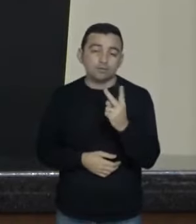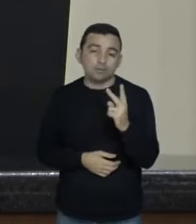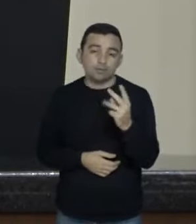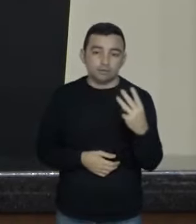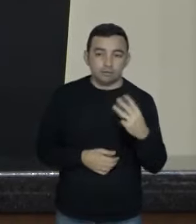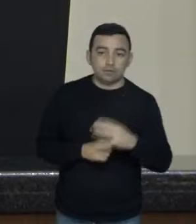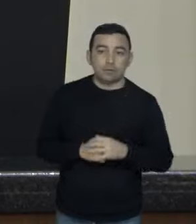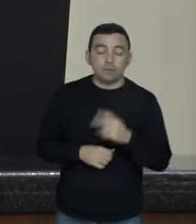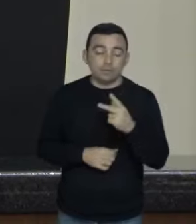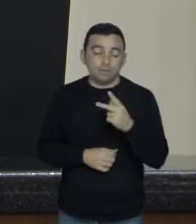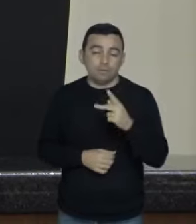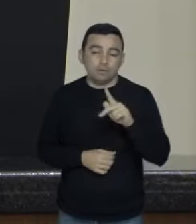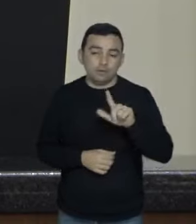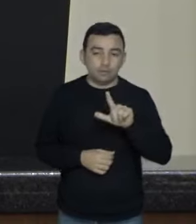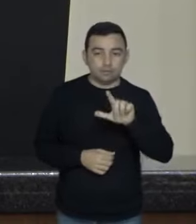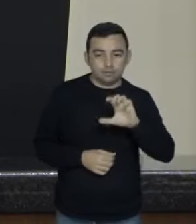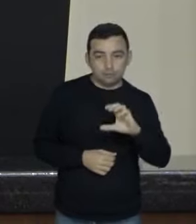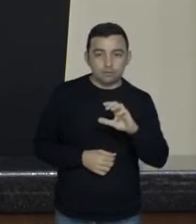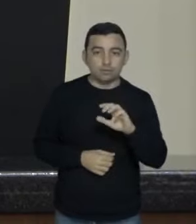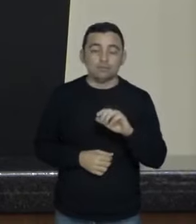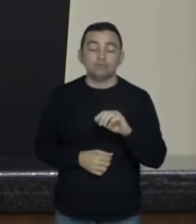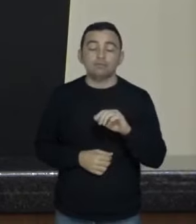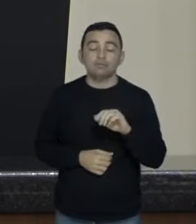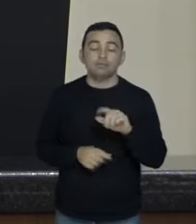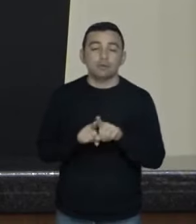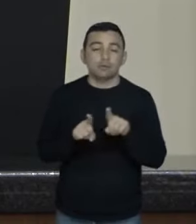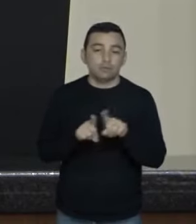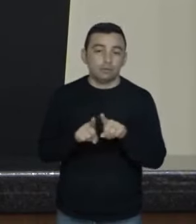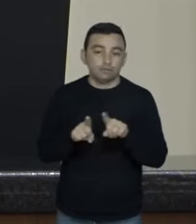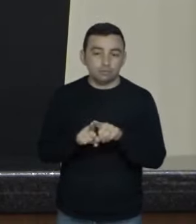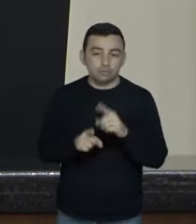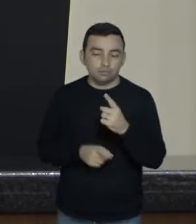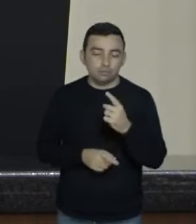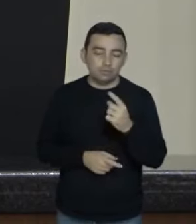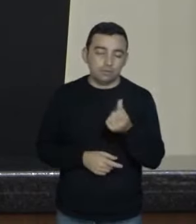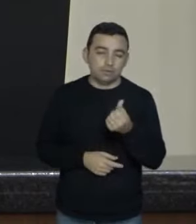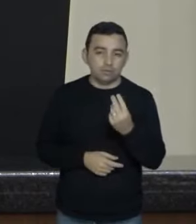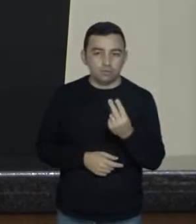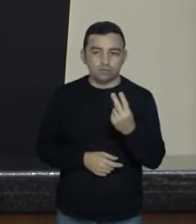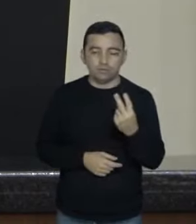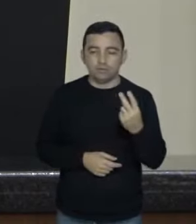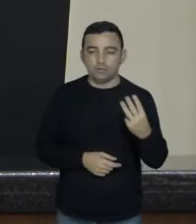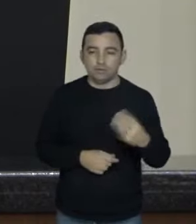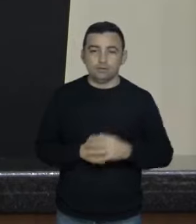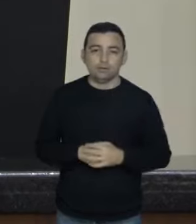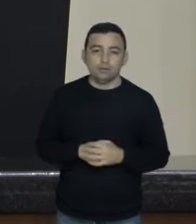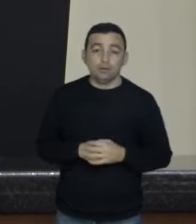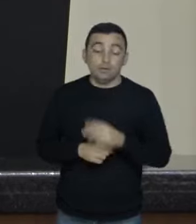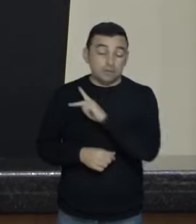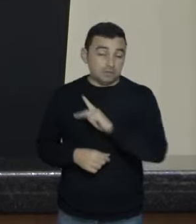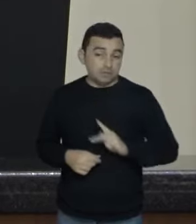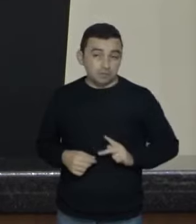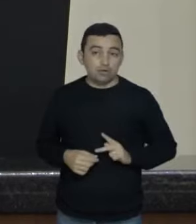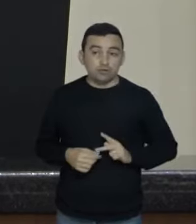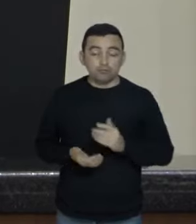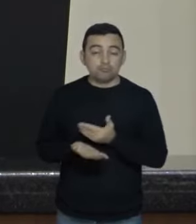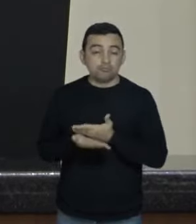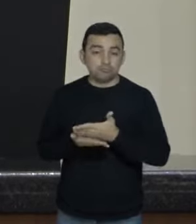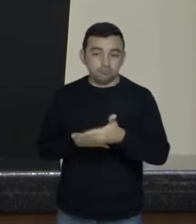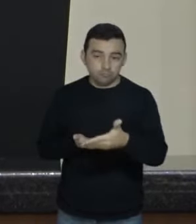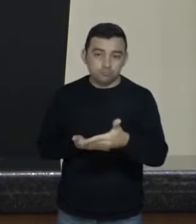PLC 13 23 e PL 162 23 reaberto a sessão Presidente adentrou no horário expediente